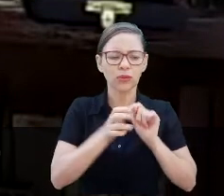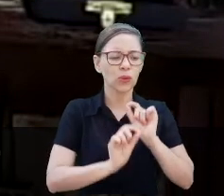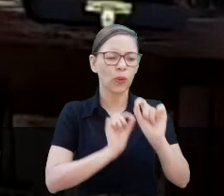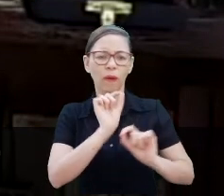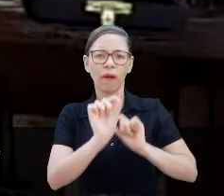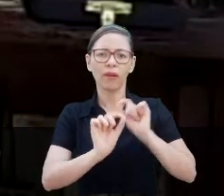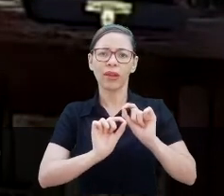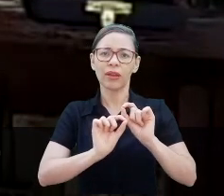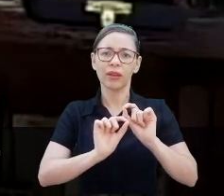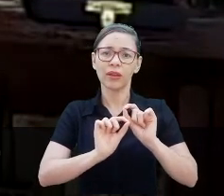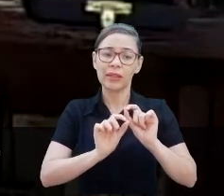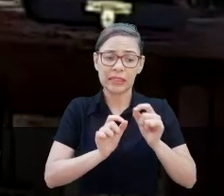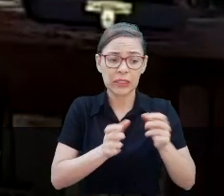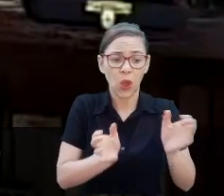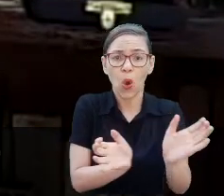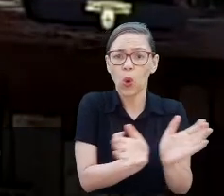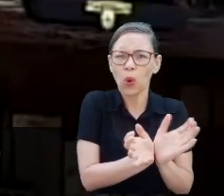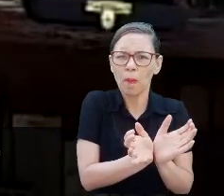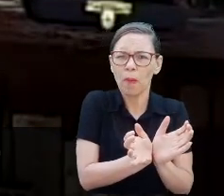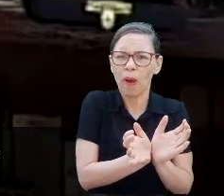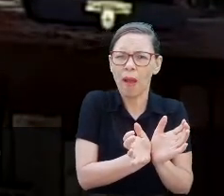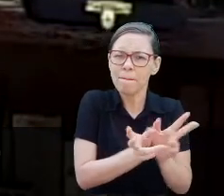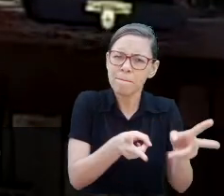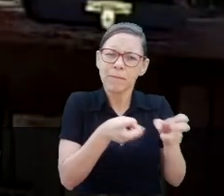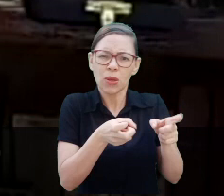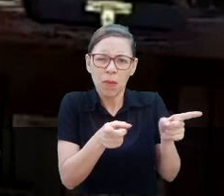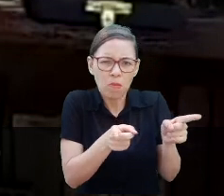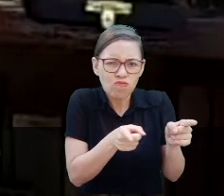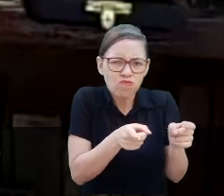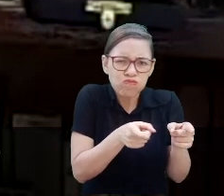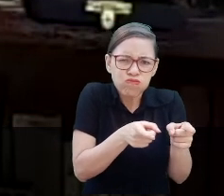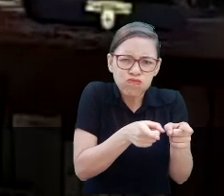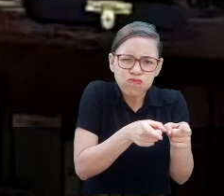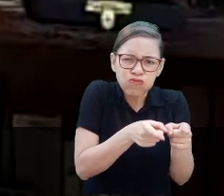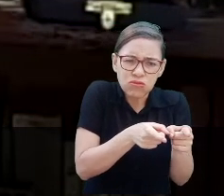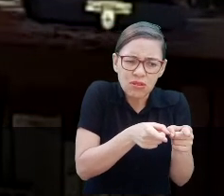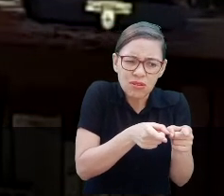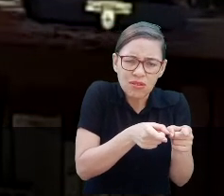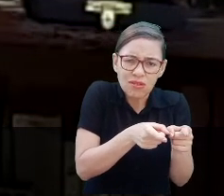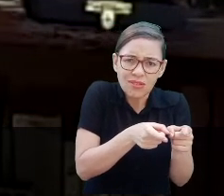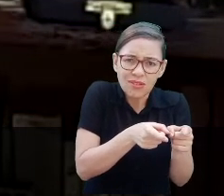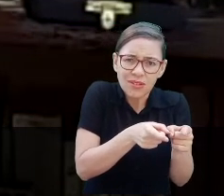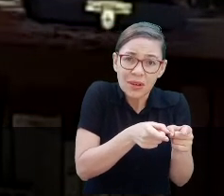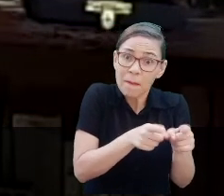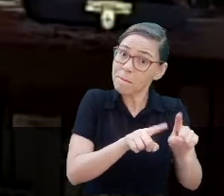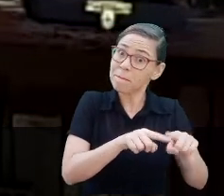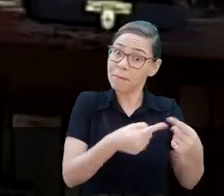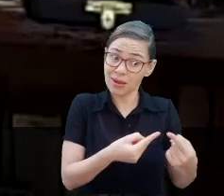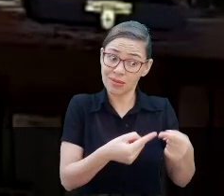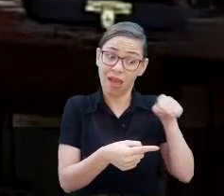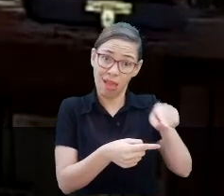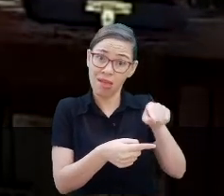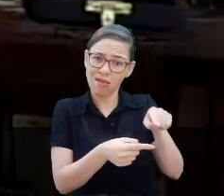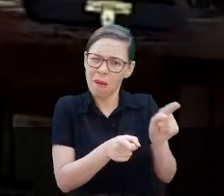dimensões da saúde mental, que quando a gente pensa nessas chamadas minorias, né, com toda a crítica ao termo minorias,